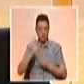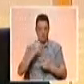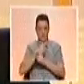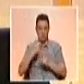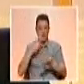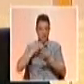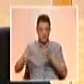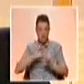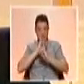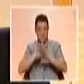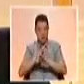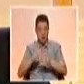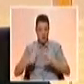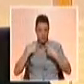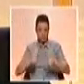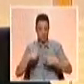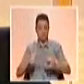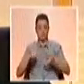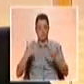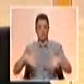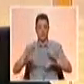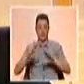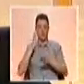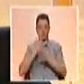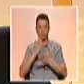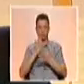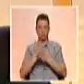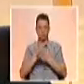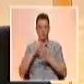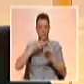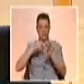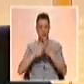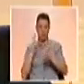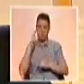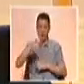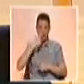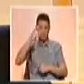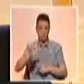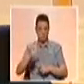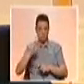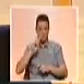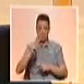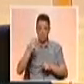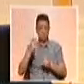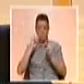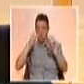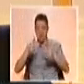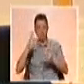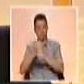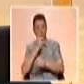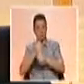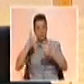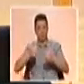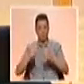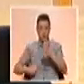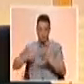custos de energia nenhum. E basicamente, parece que é só quase o técnico que lá vai... ver se aquilo está tudo ok e,